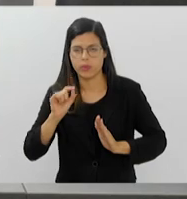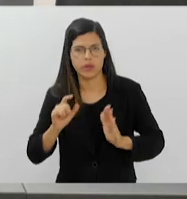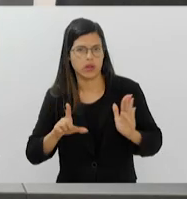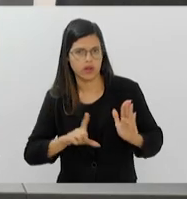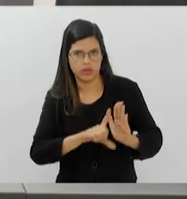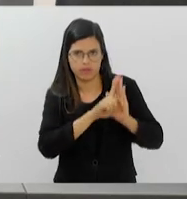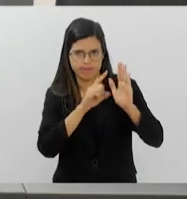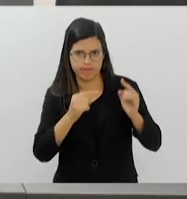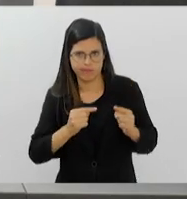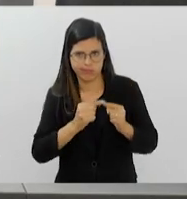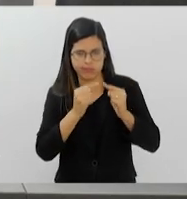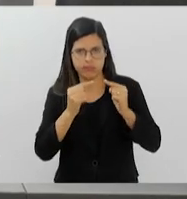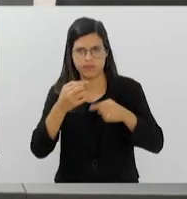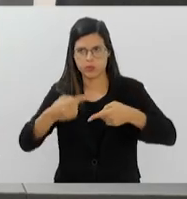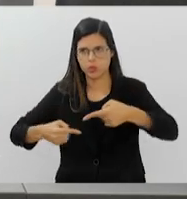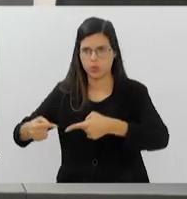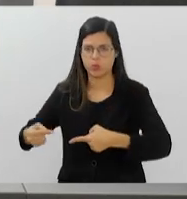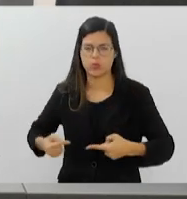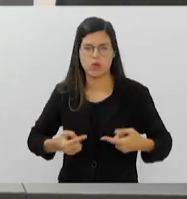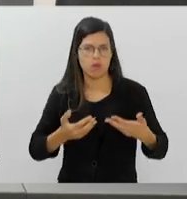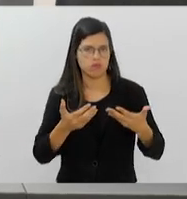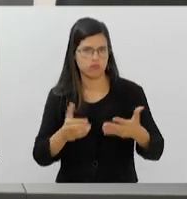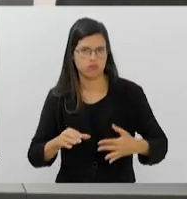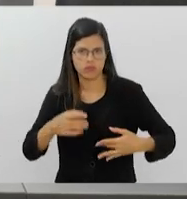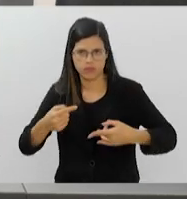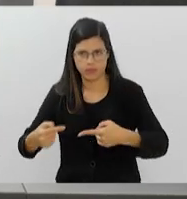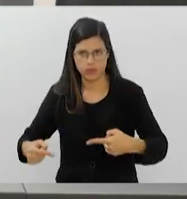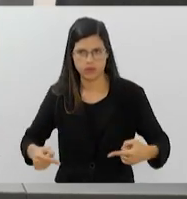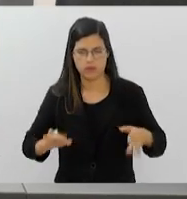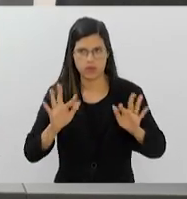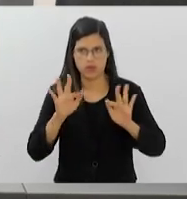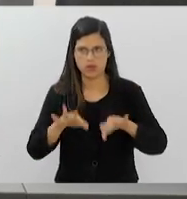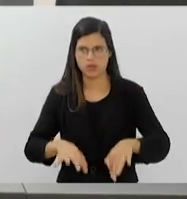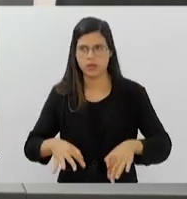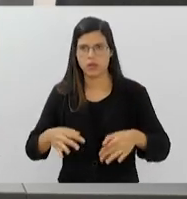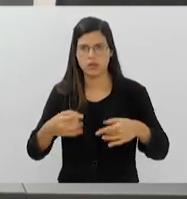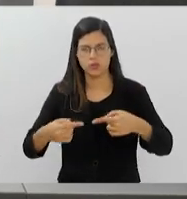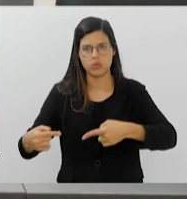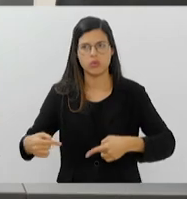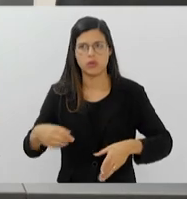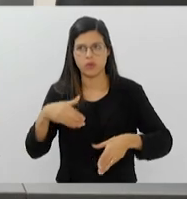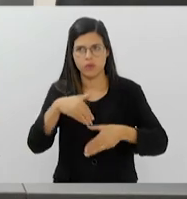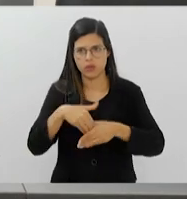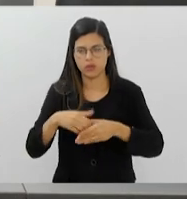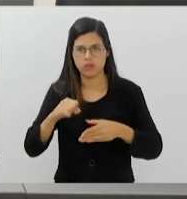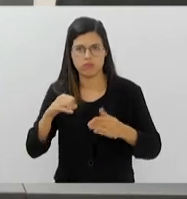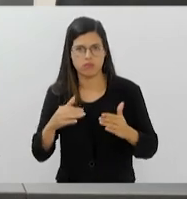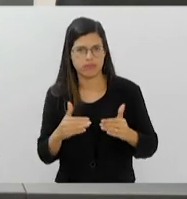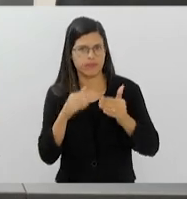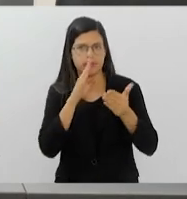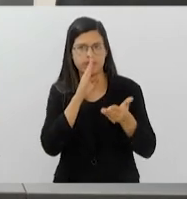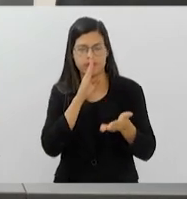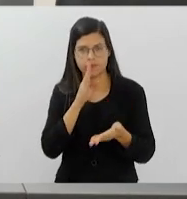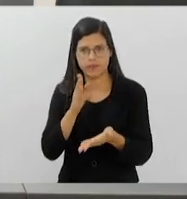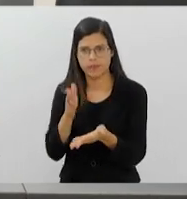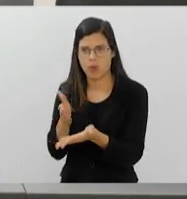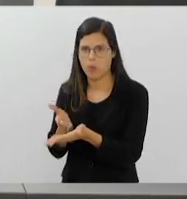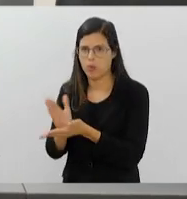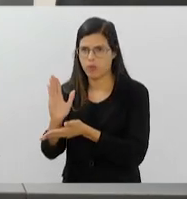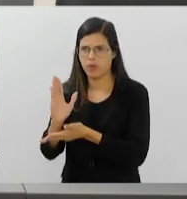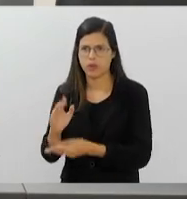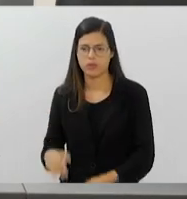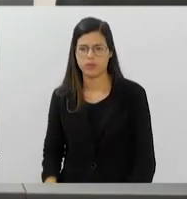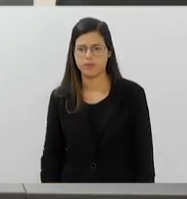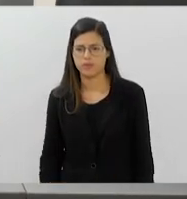legalidade. Em discussão. Não havendo quem queira discutir, encerrada a discussão, em votação. Senhores que aprovam, permaneçam como estão,